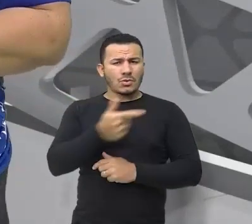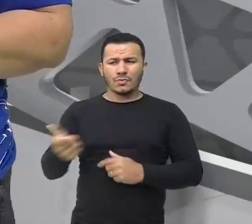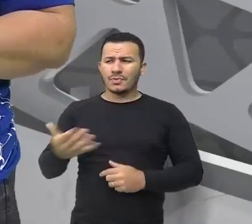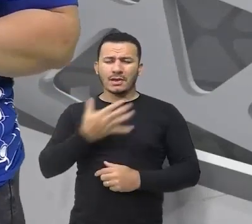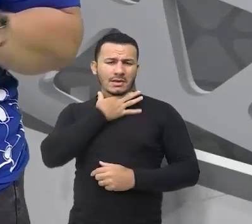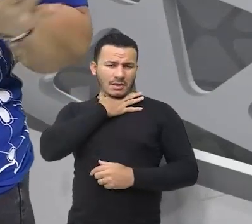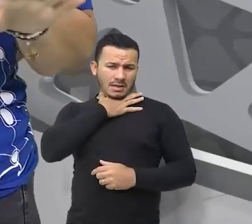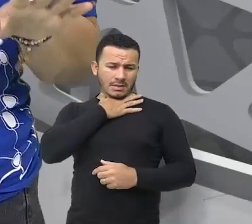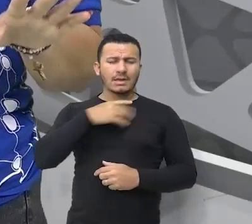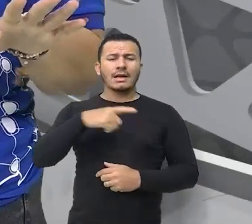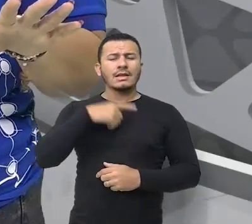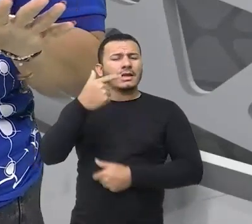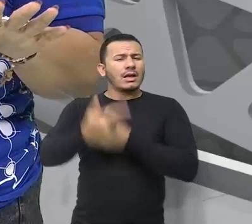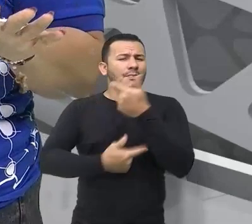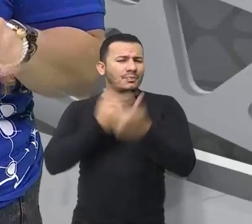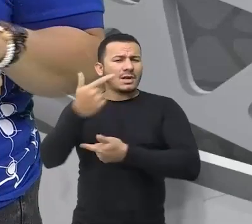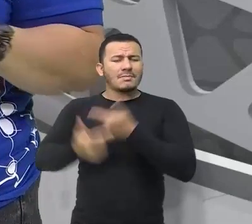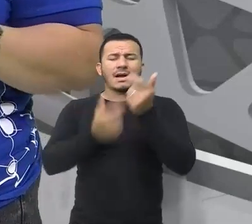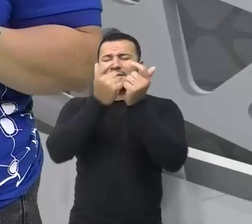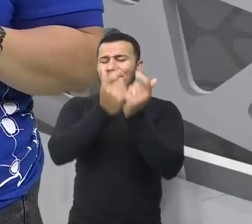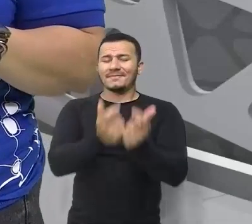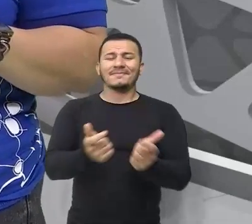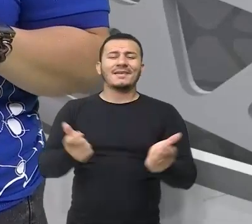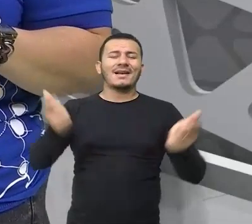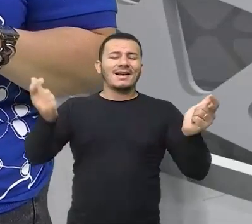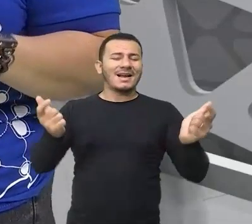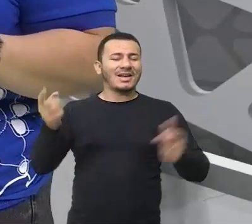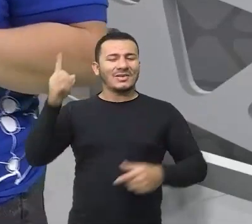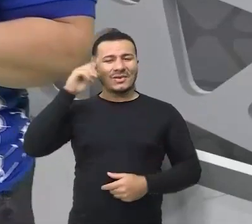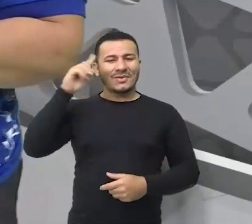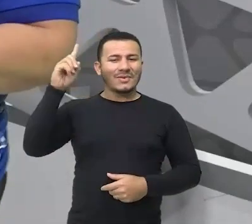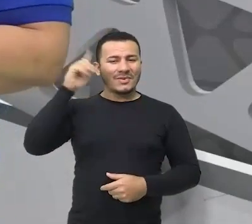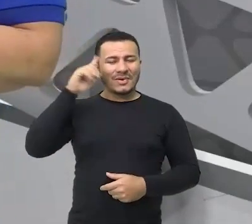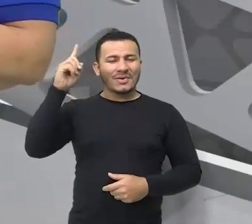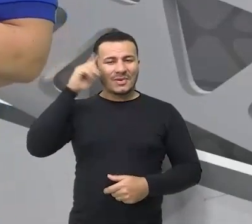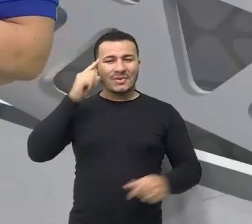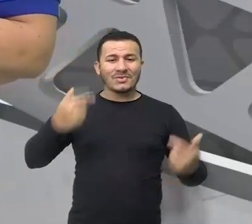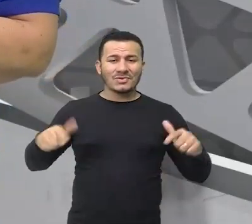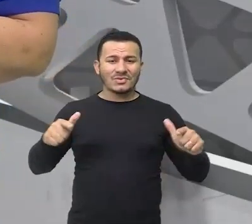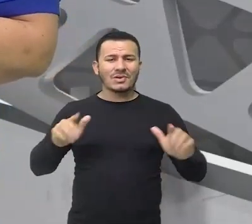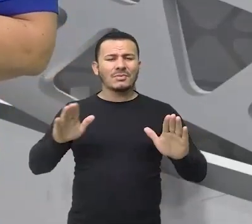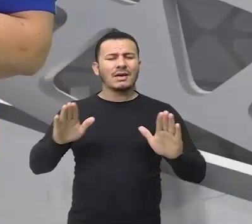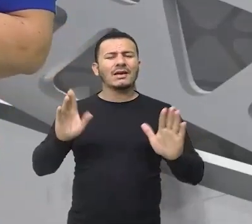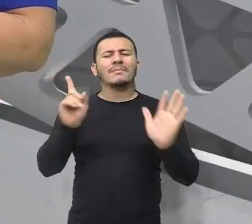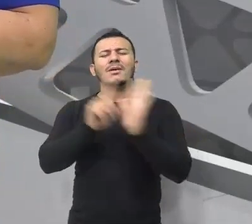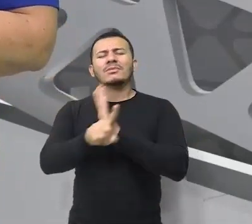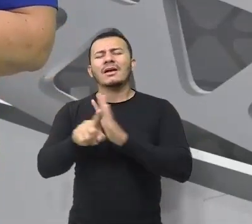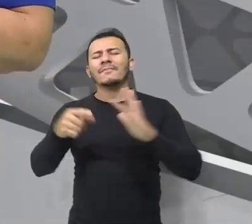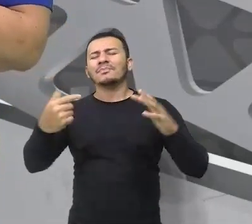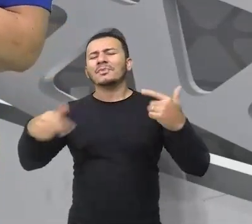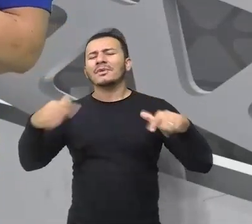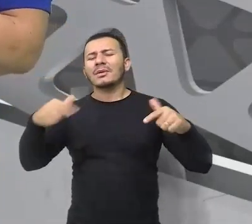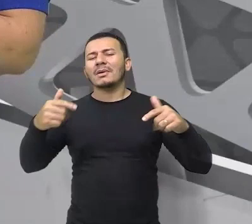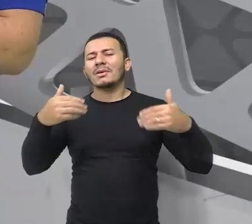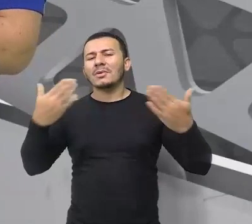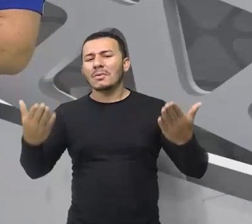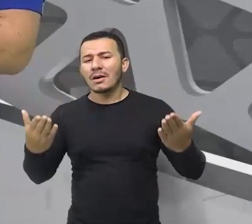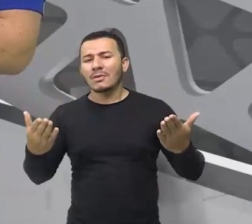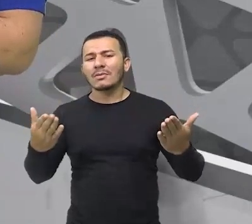crise, pois temos trabalho em abundância todos os dias. Mas qual é o trabalho dele? O trabalho dele